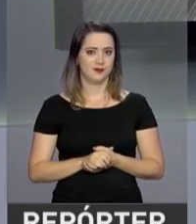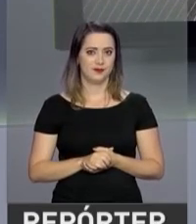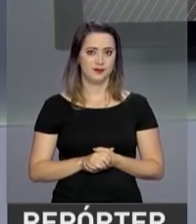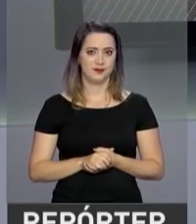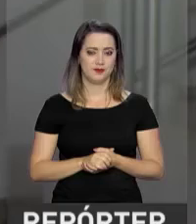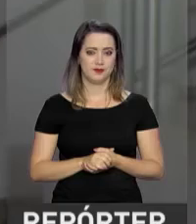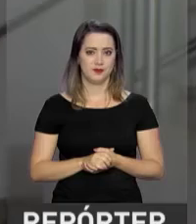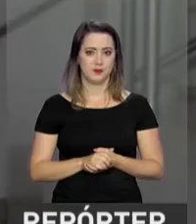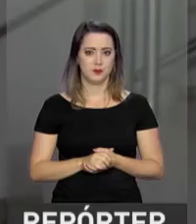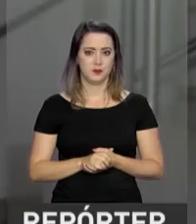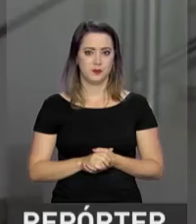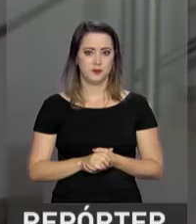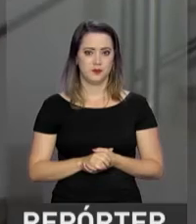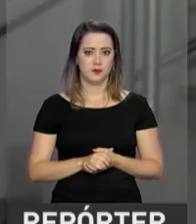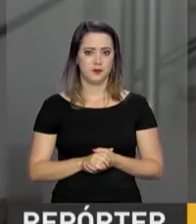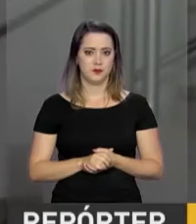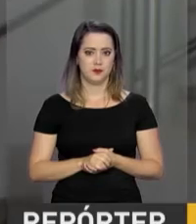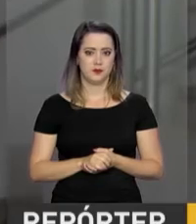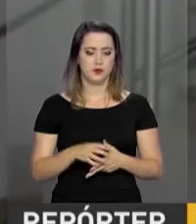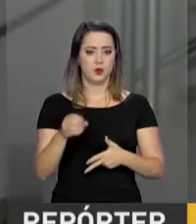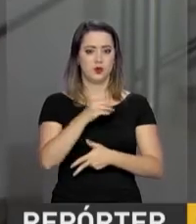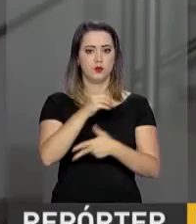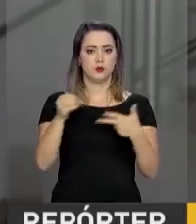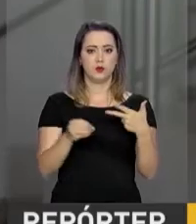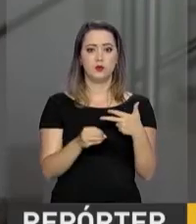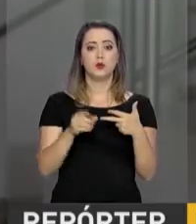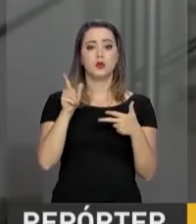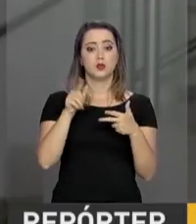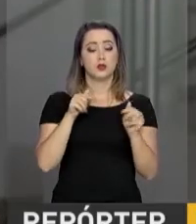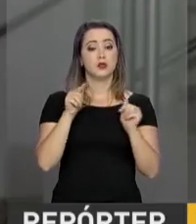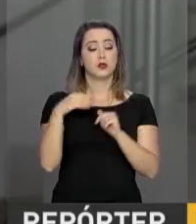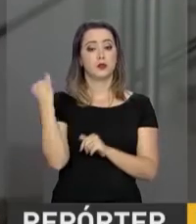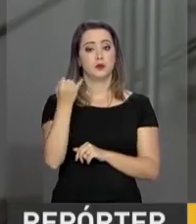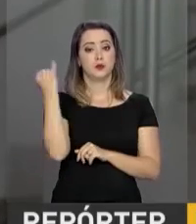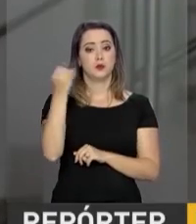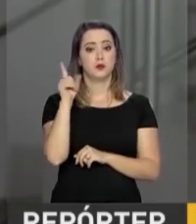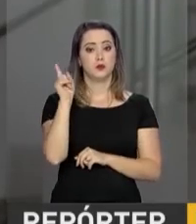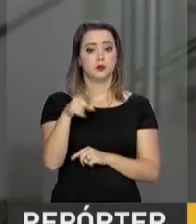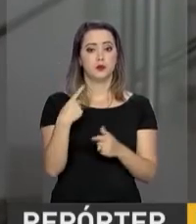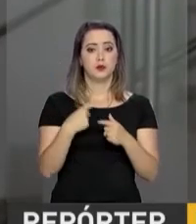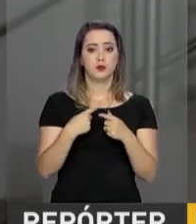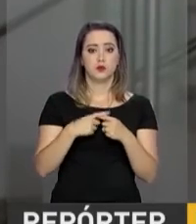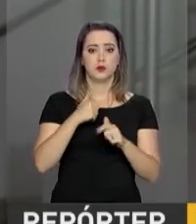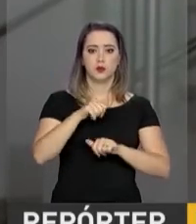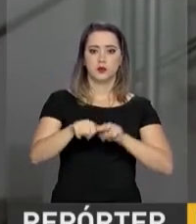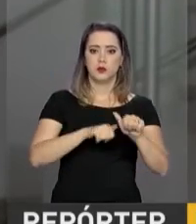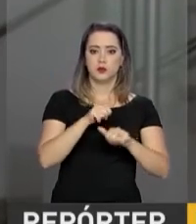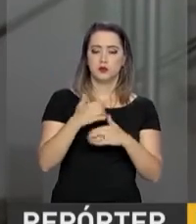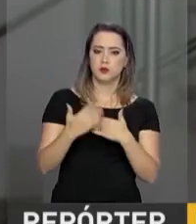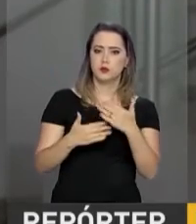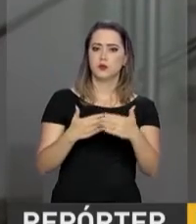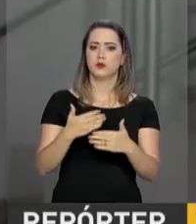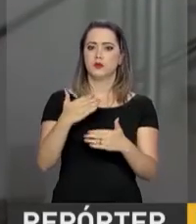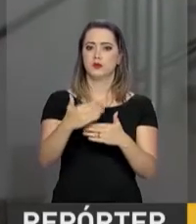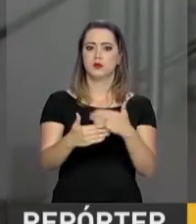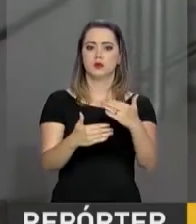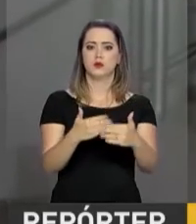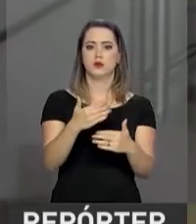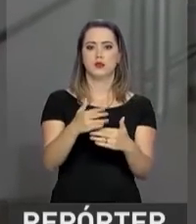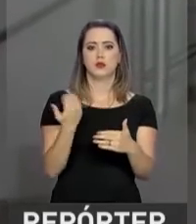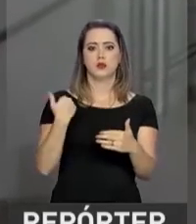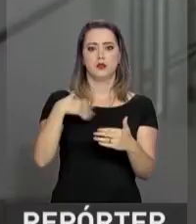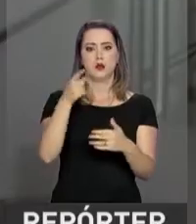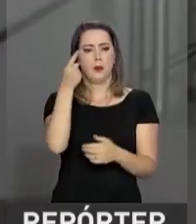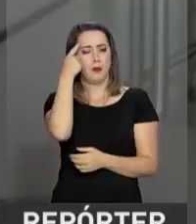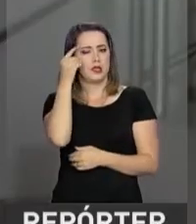médio o enem é uma avaliação muito importante né e ela foi mudando de característica ela começou muito mais